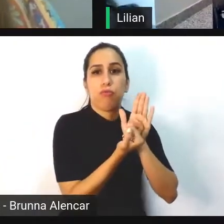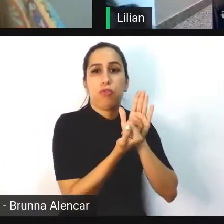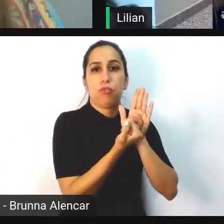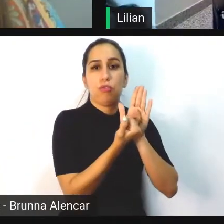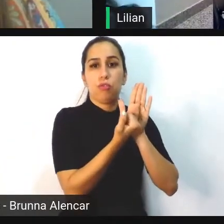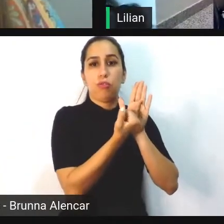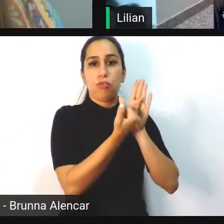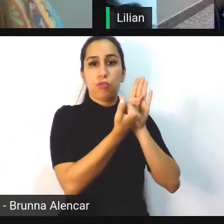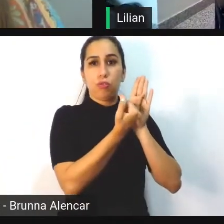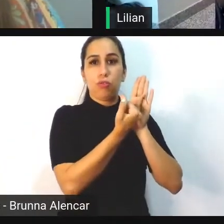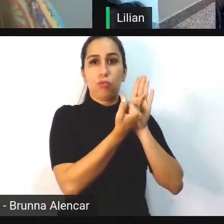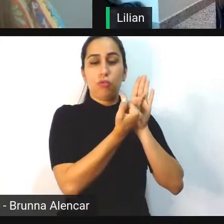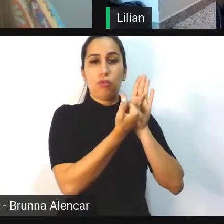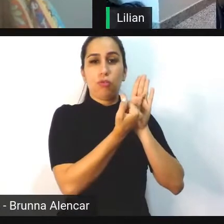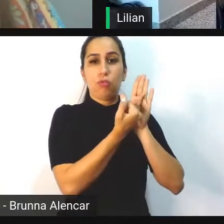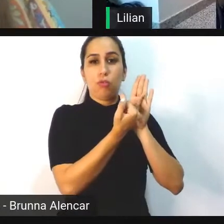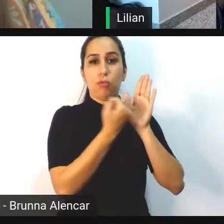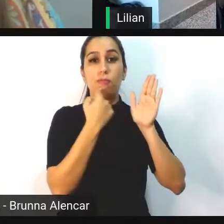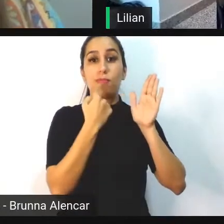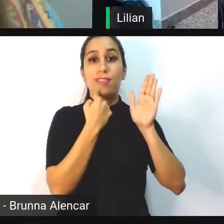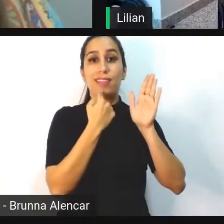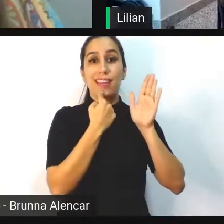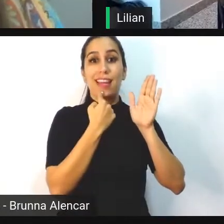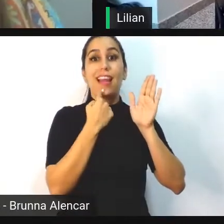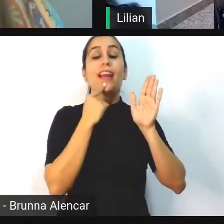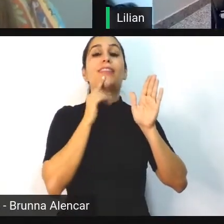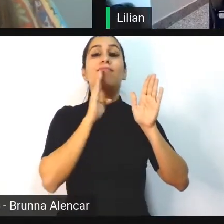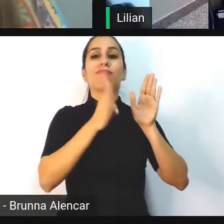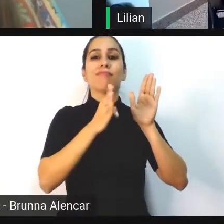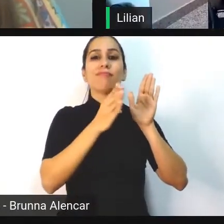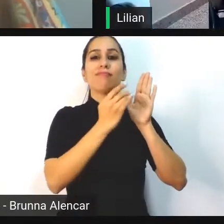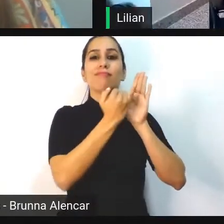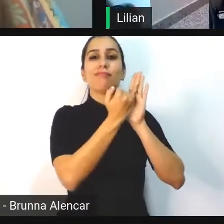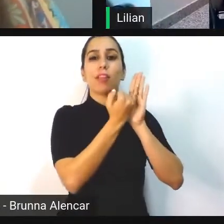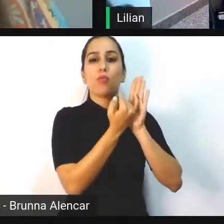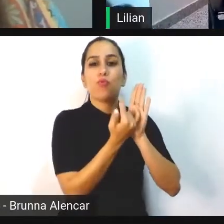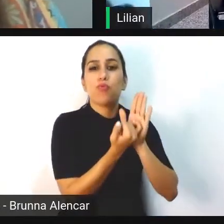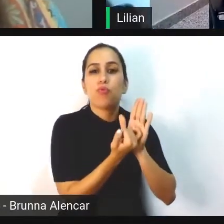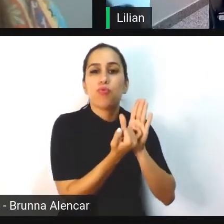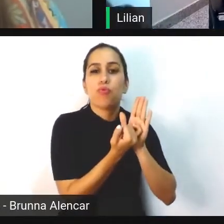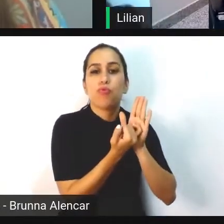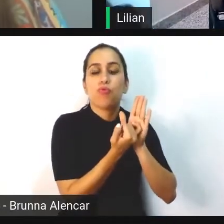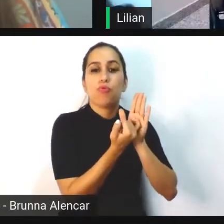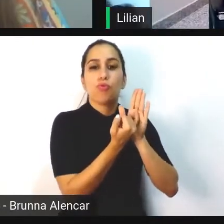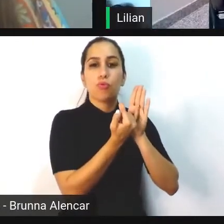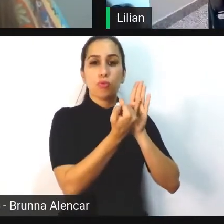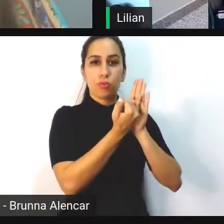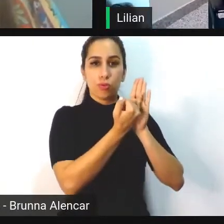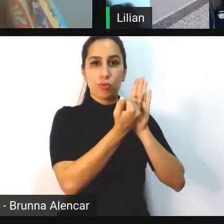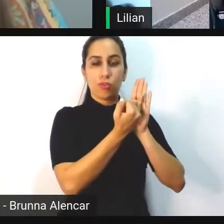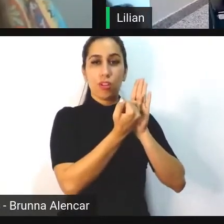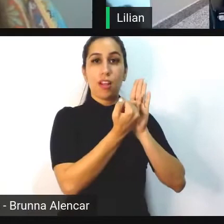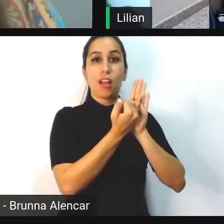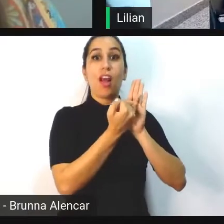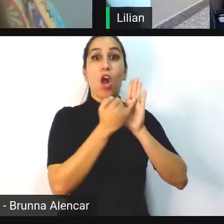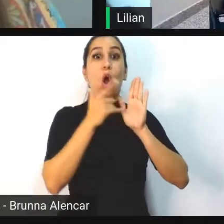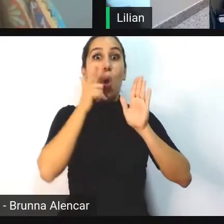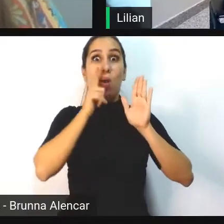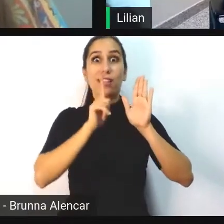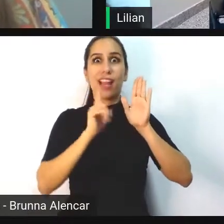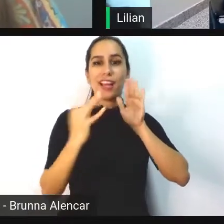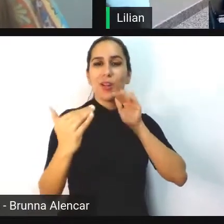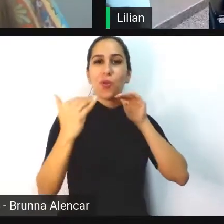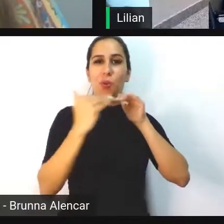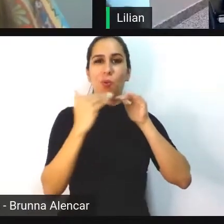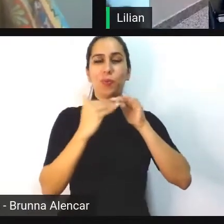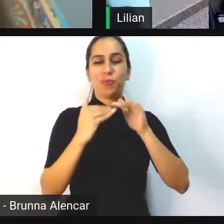lordose lombar, automaticamente o meu plano cervical, o meu plano de cabeça, ele volta para a posição